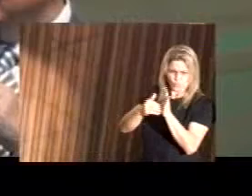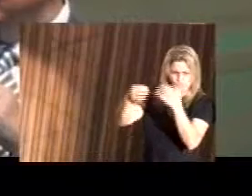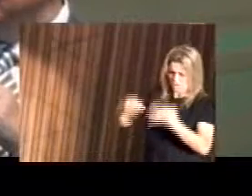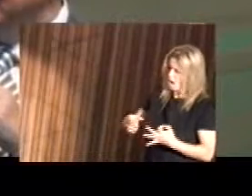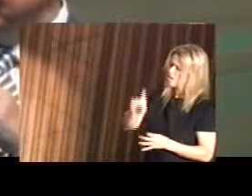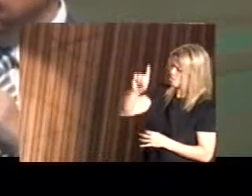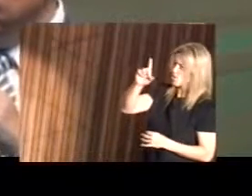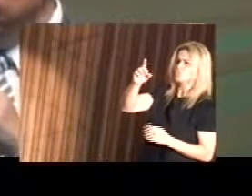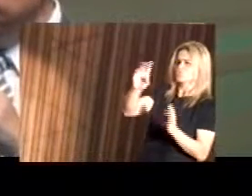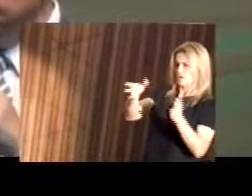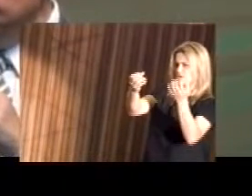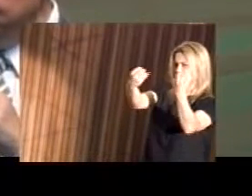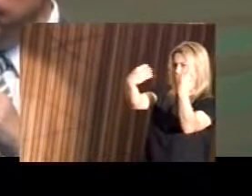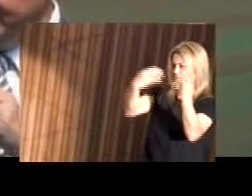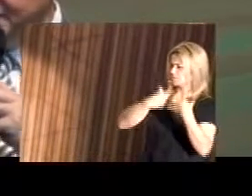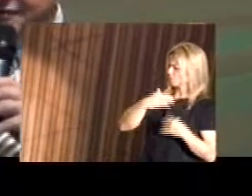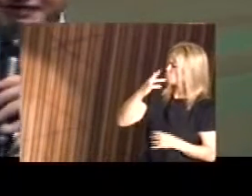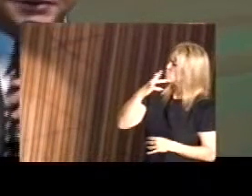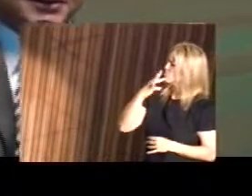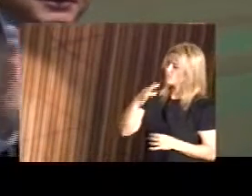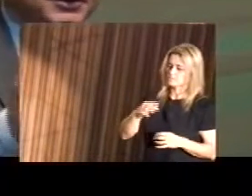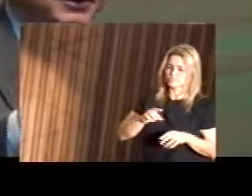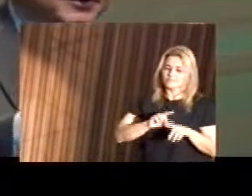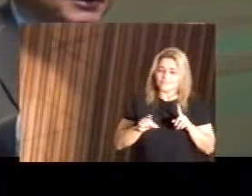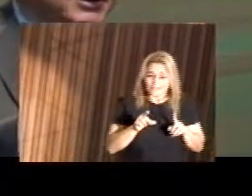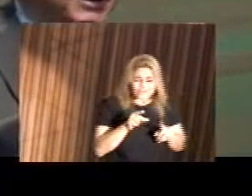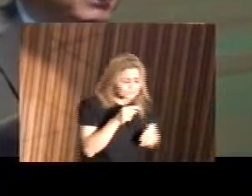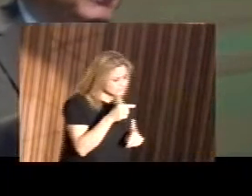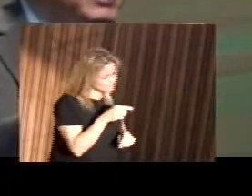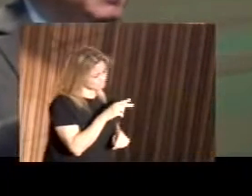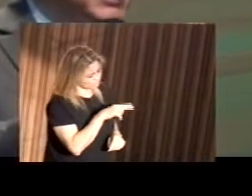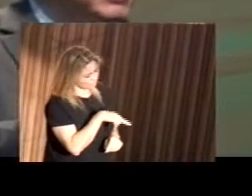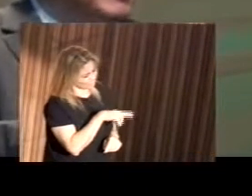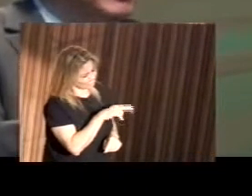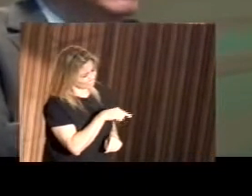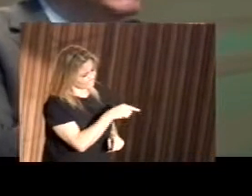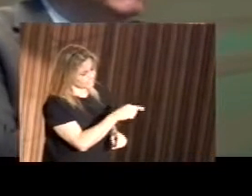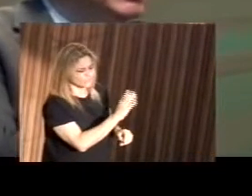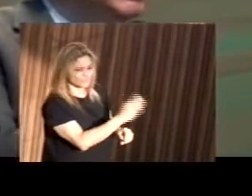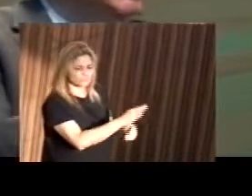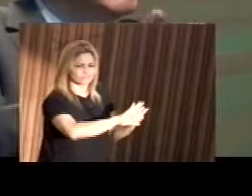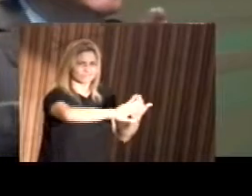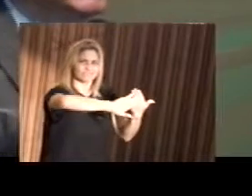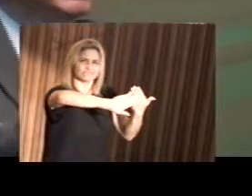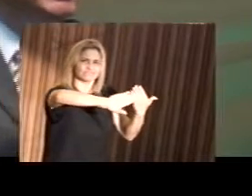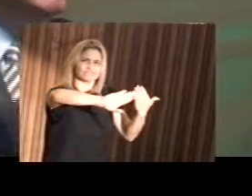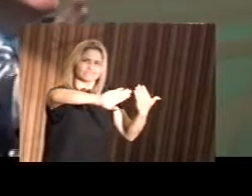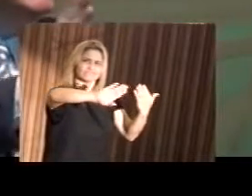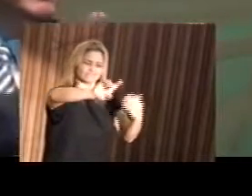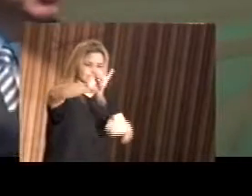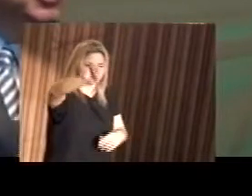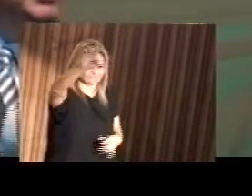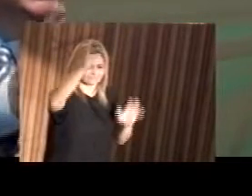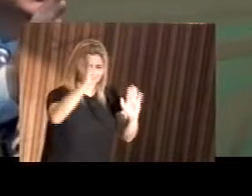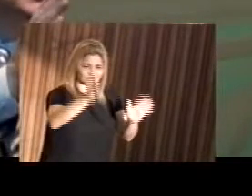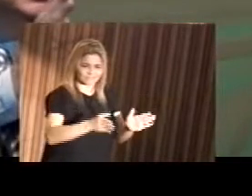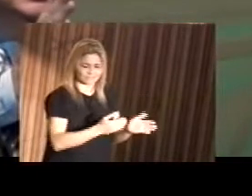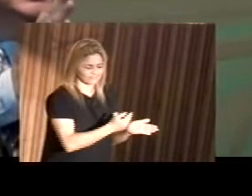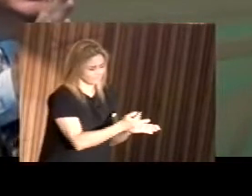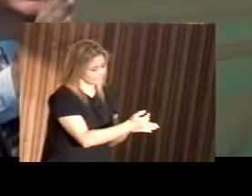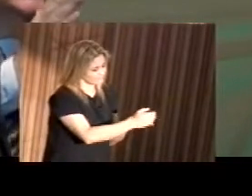estava acontecendo é que o coração de Ló estava se afastando de Deus e cada vez mais se aproximando do sistema de